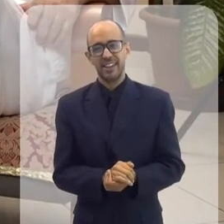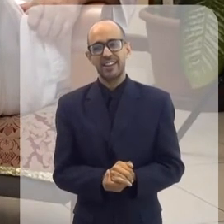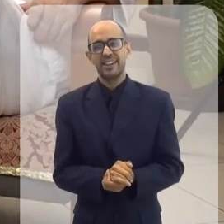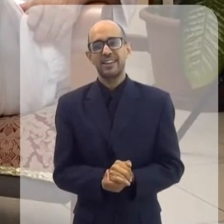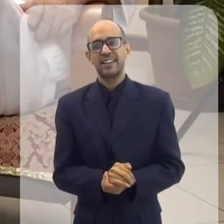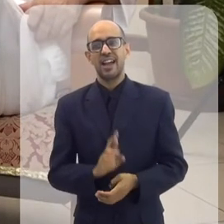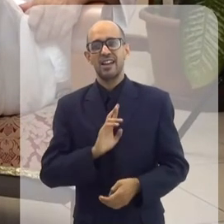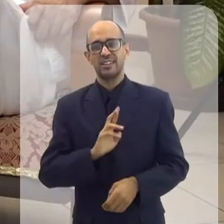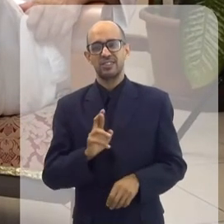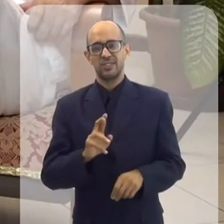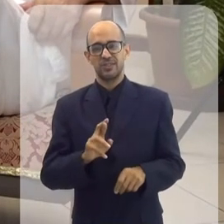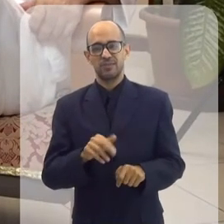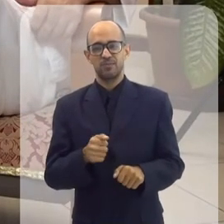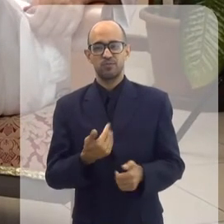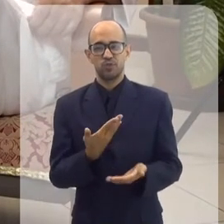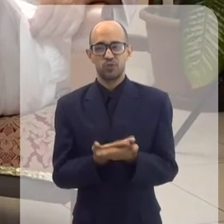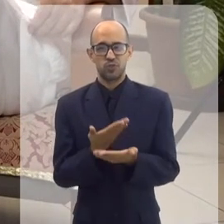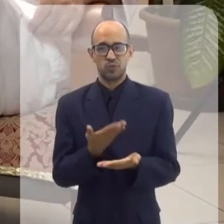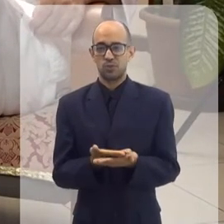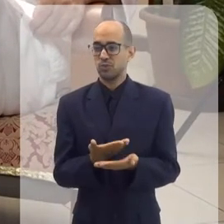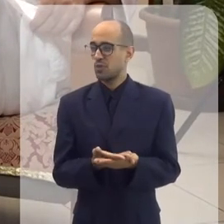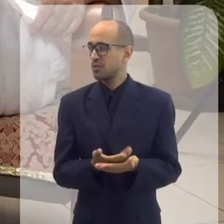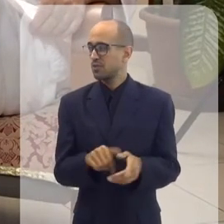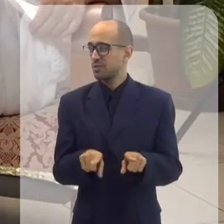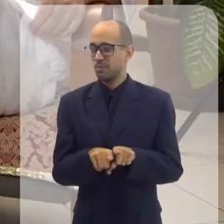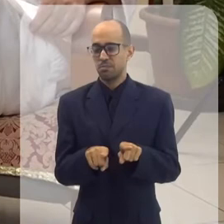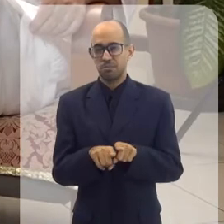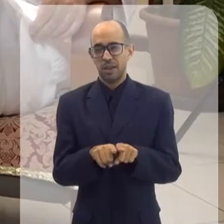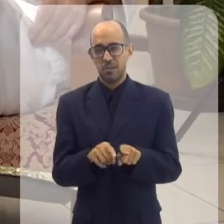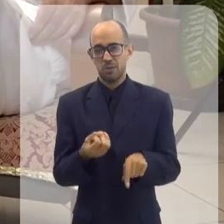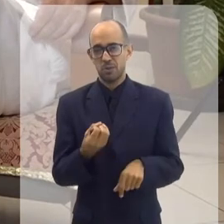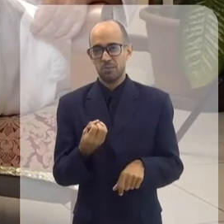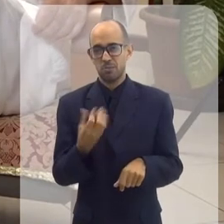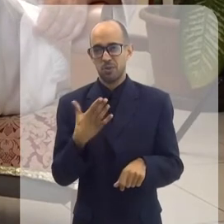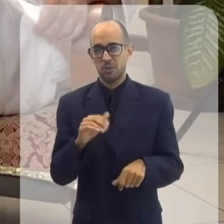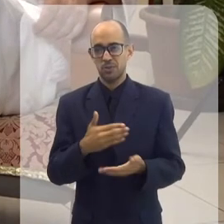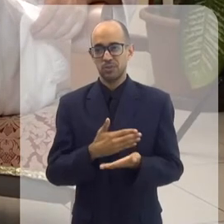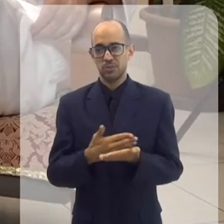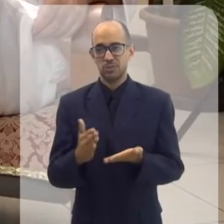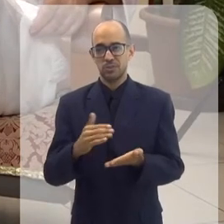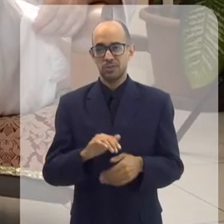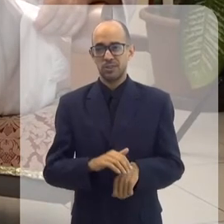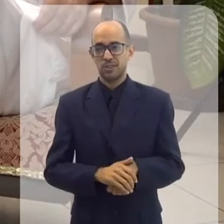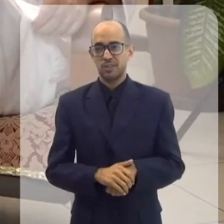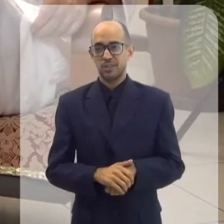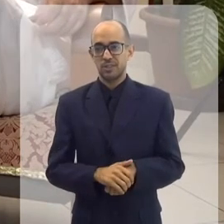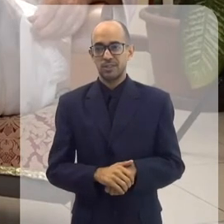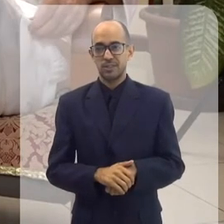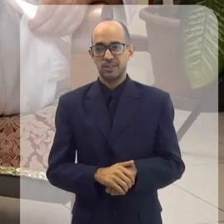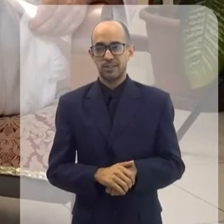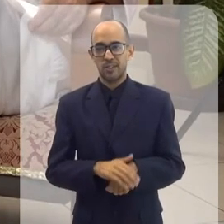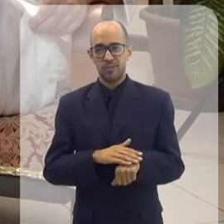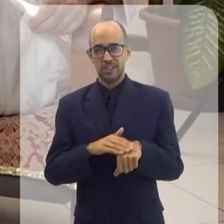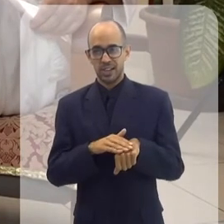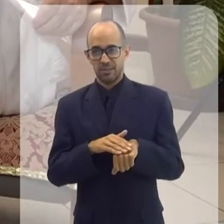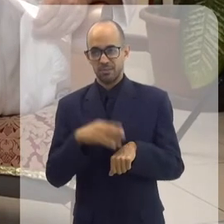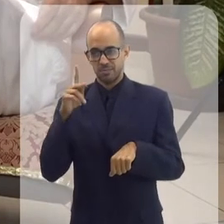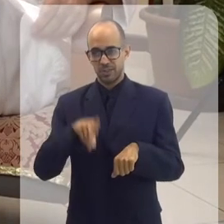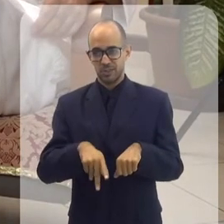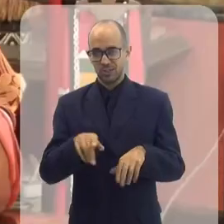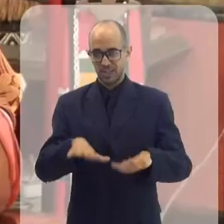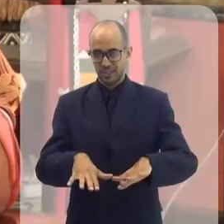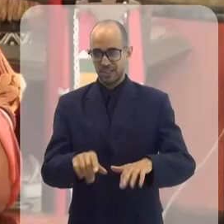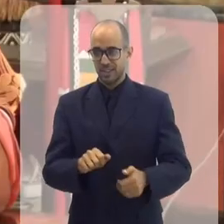dessa religião um estudioso da sua religião Então é bom a gente conversar com pessoas